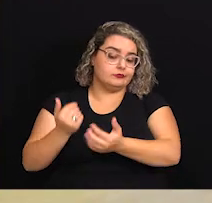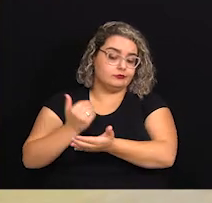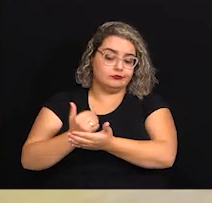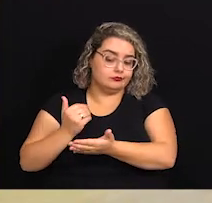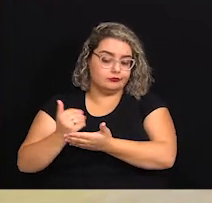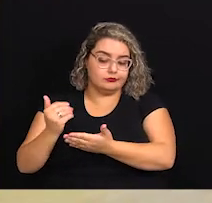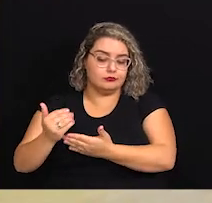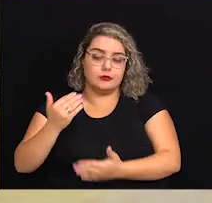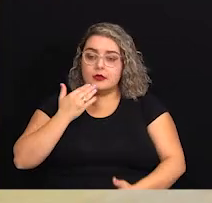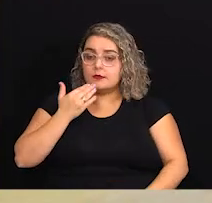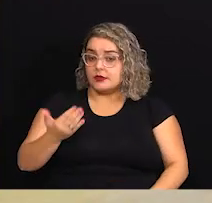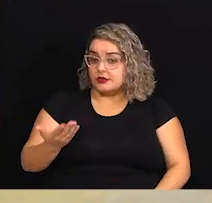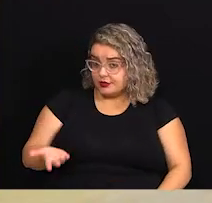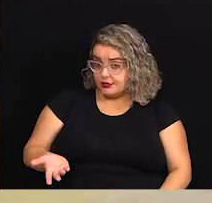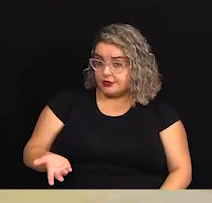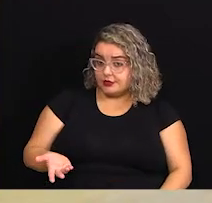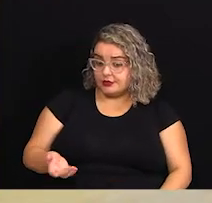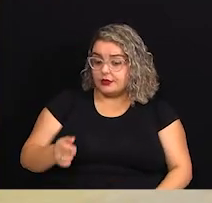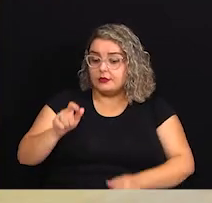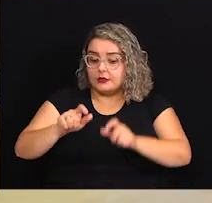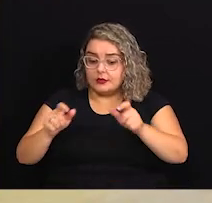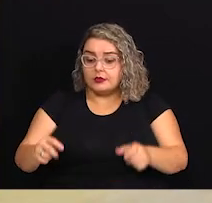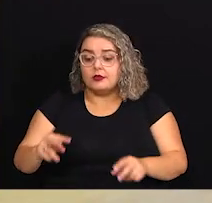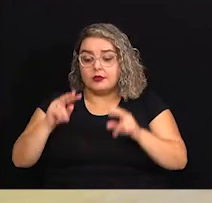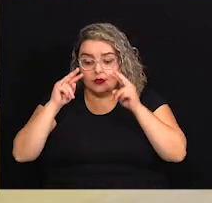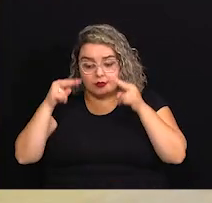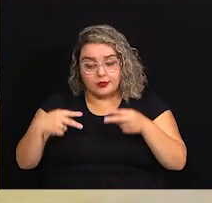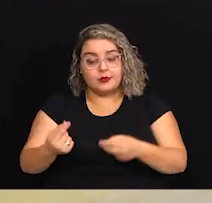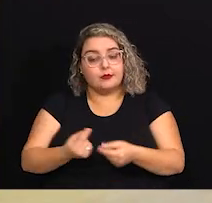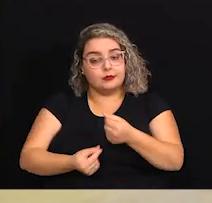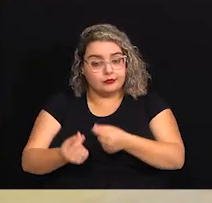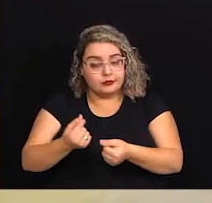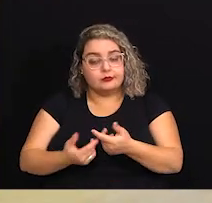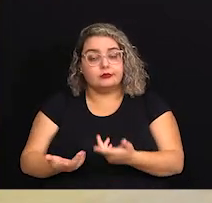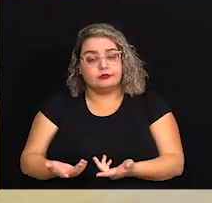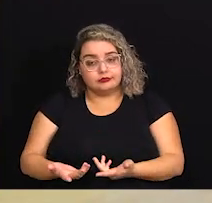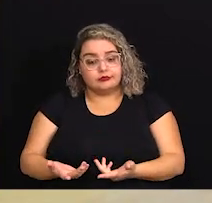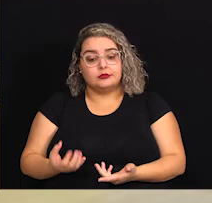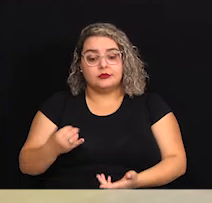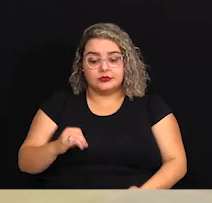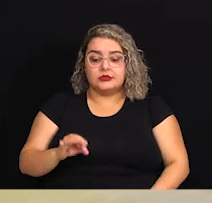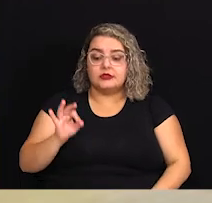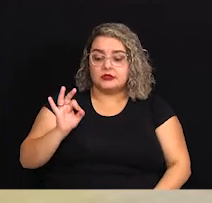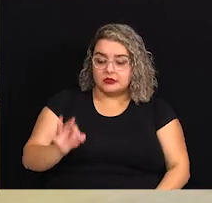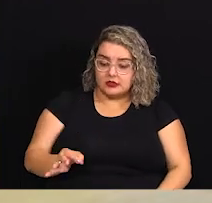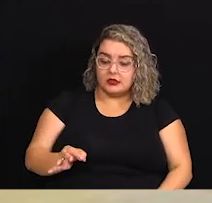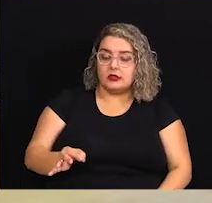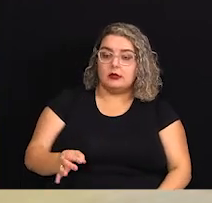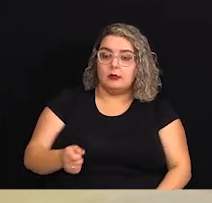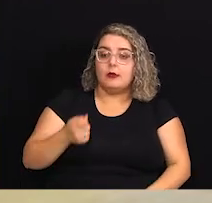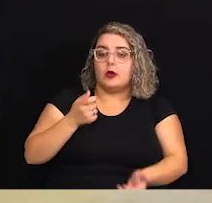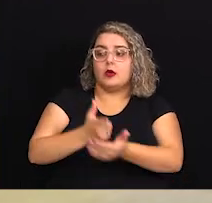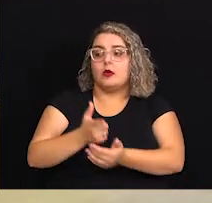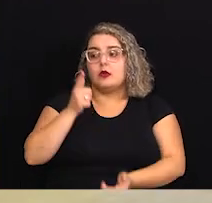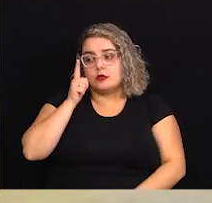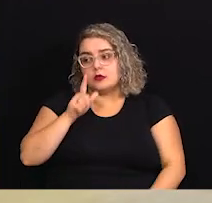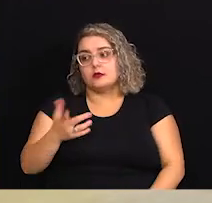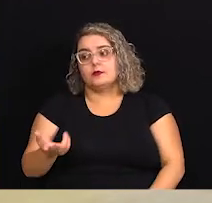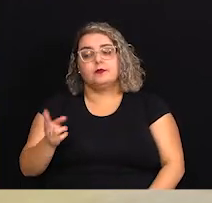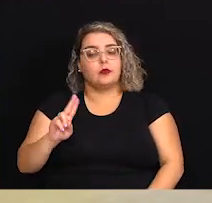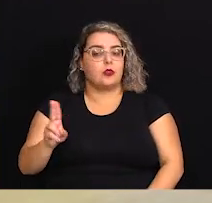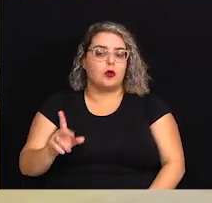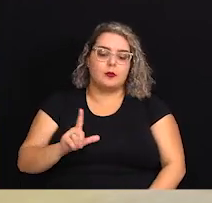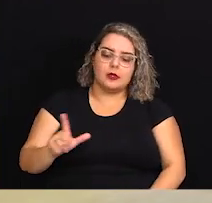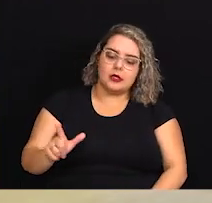você está pedindo. Então, a pessoa precisa olhar para o valor também, se cabe realmente no bolso, né? Então, só